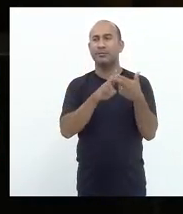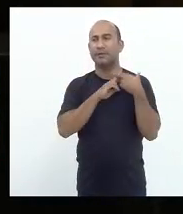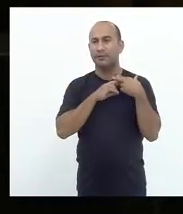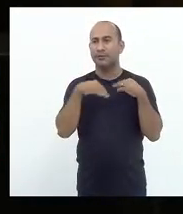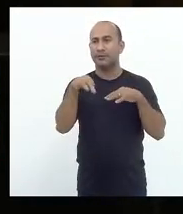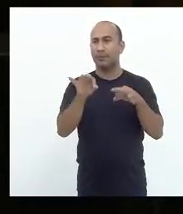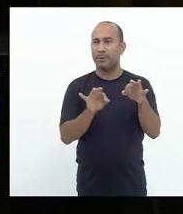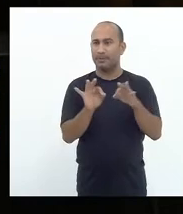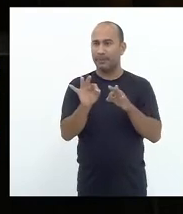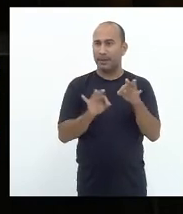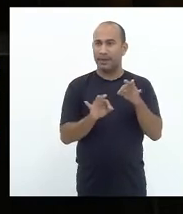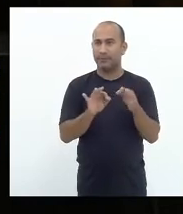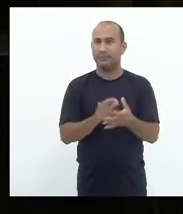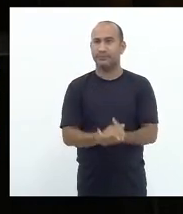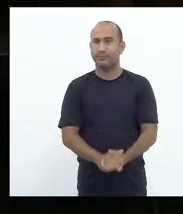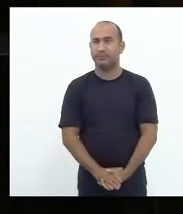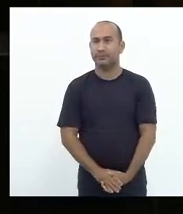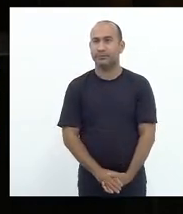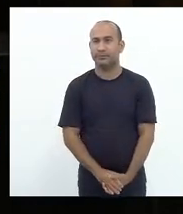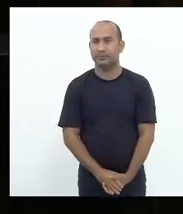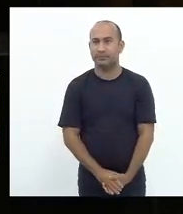projeto.